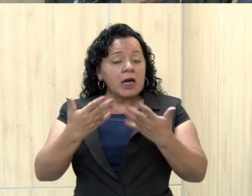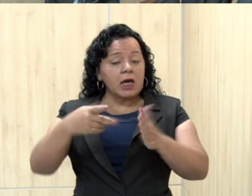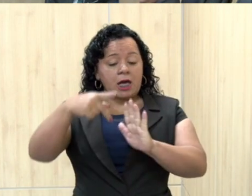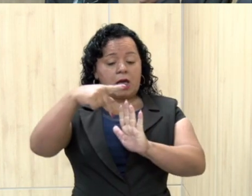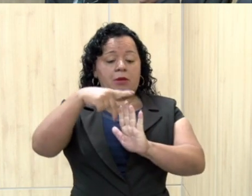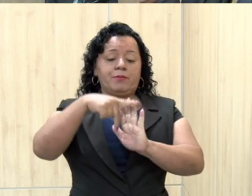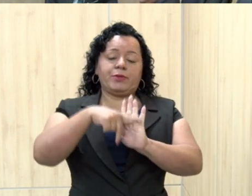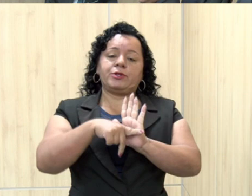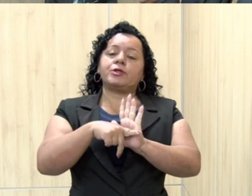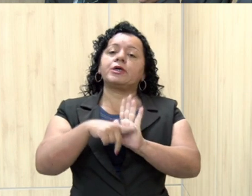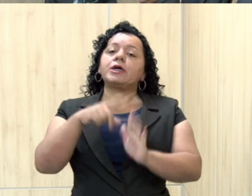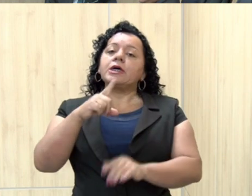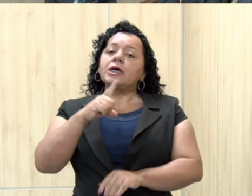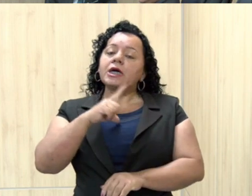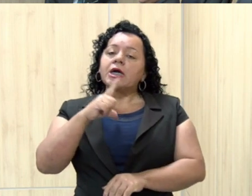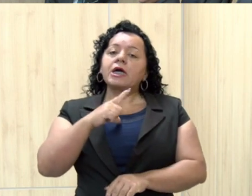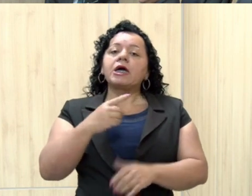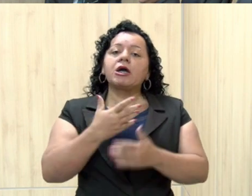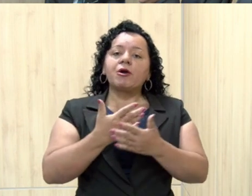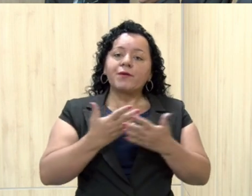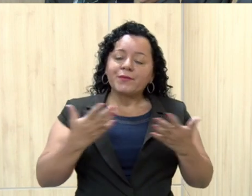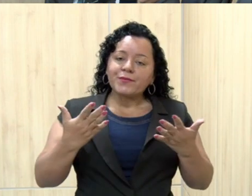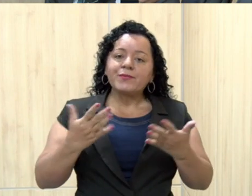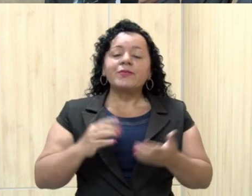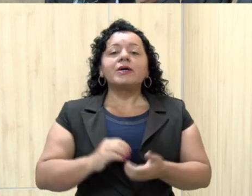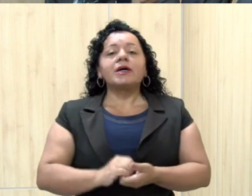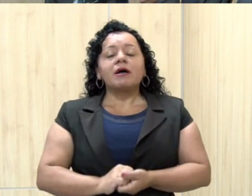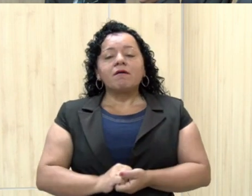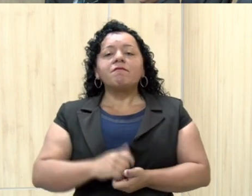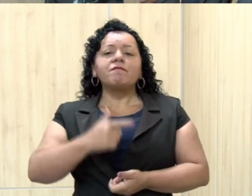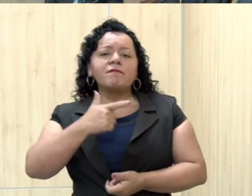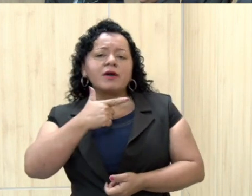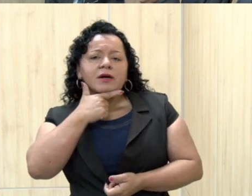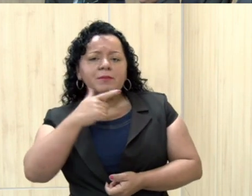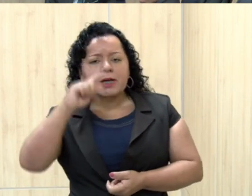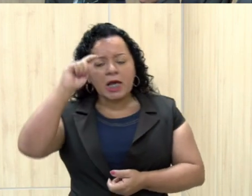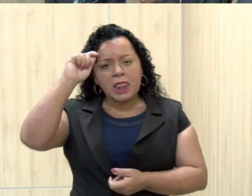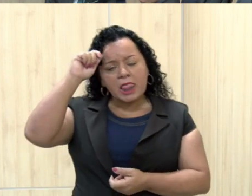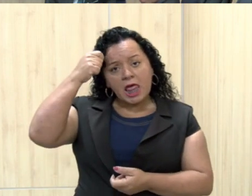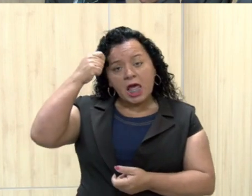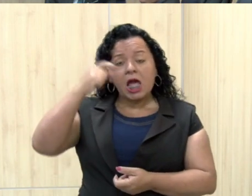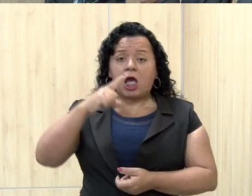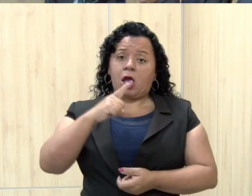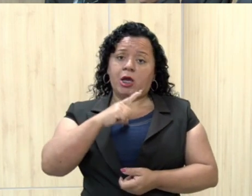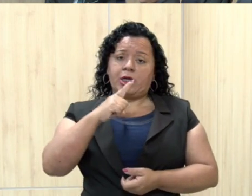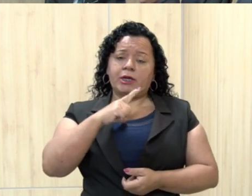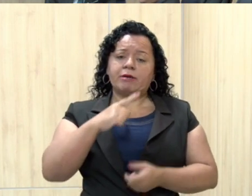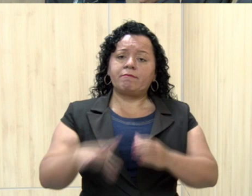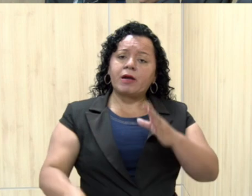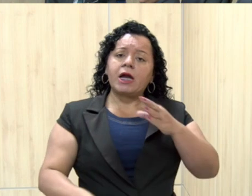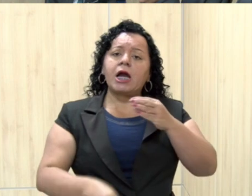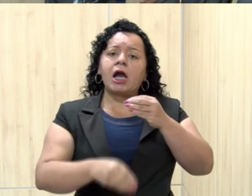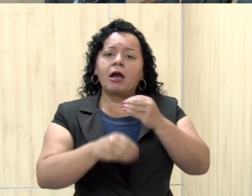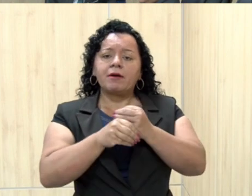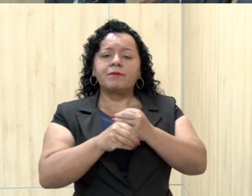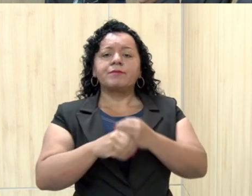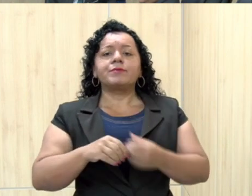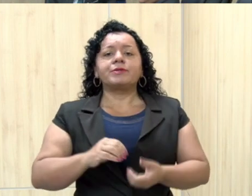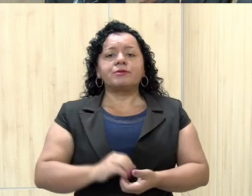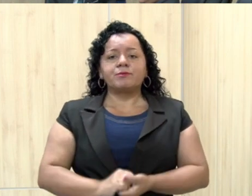projeto que inicialmente trouxe a reserva de vagas para negros foi feito algumas emendas entre elas